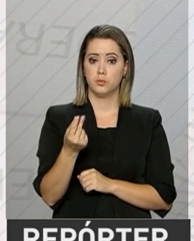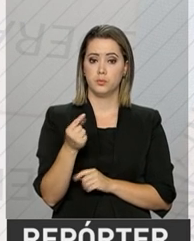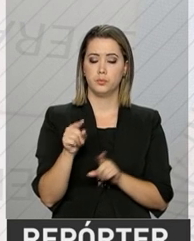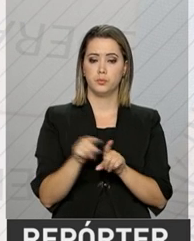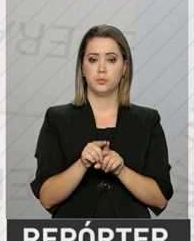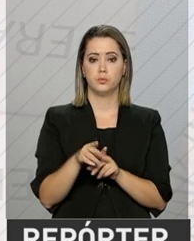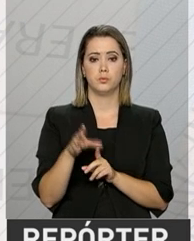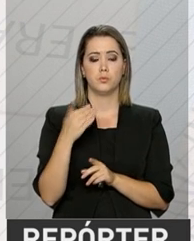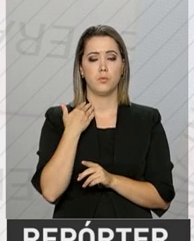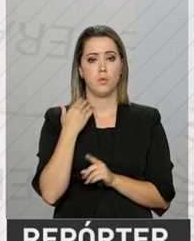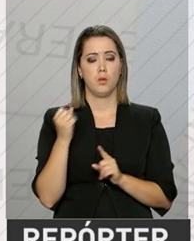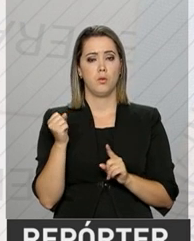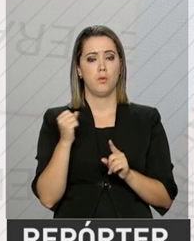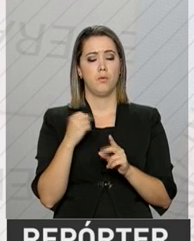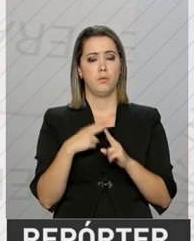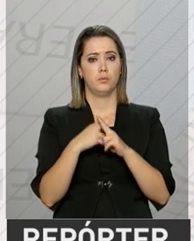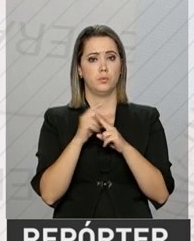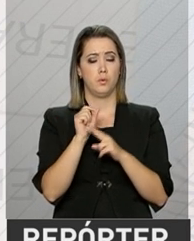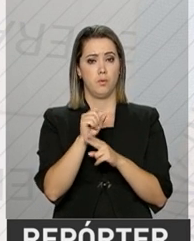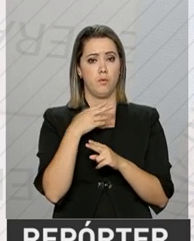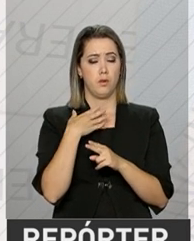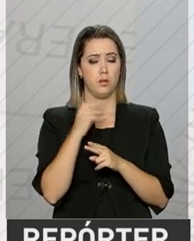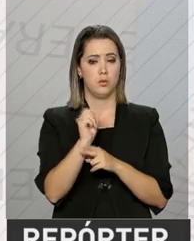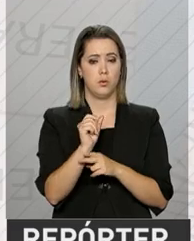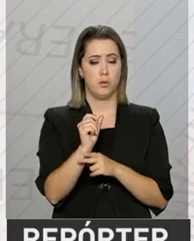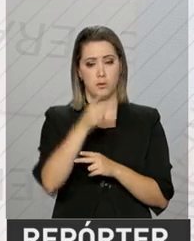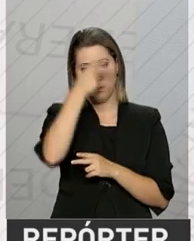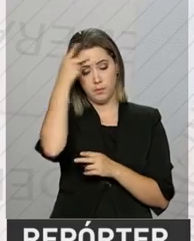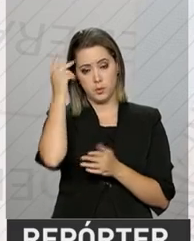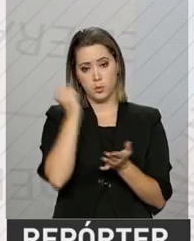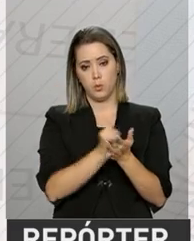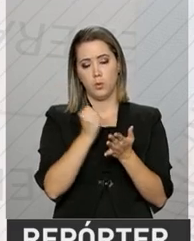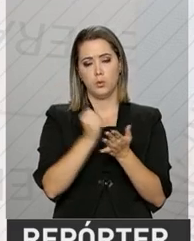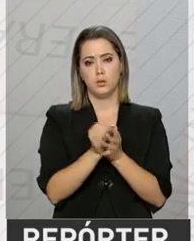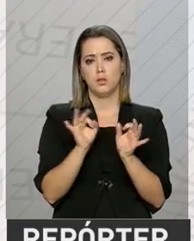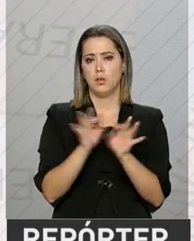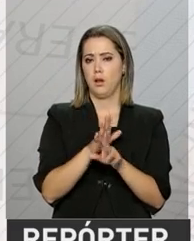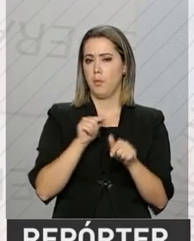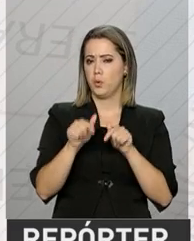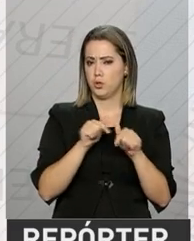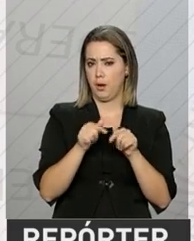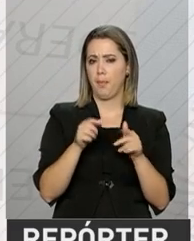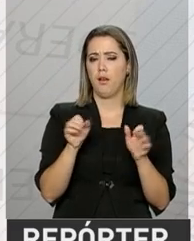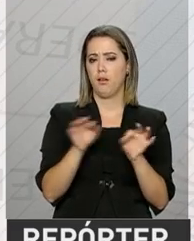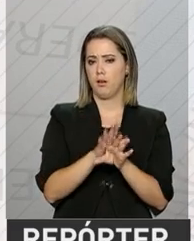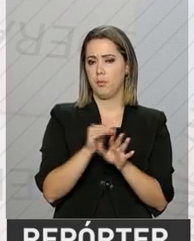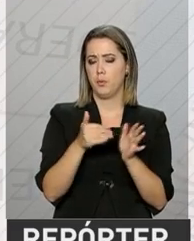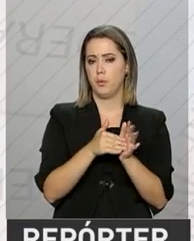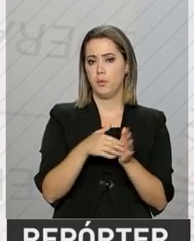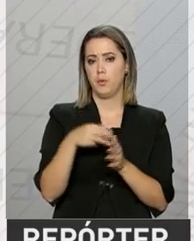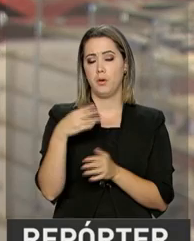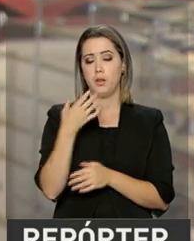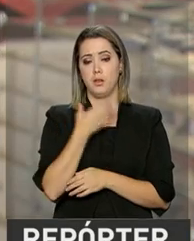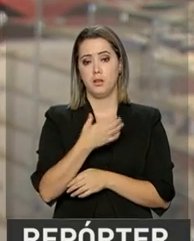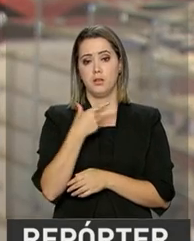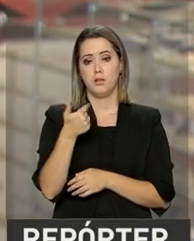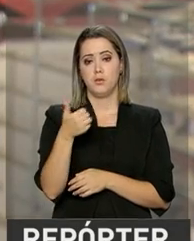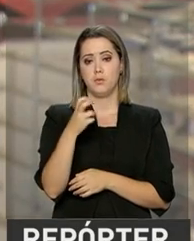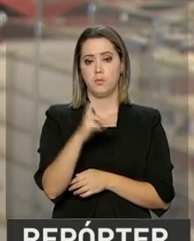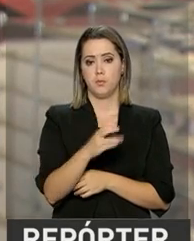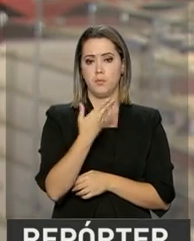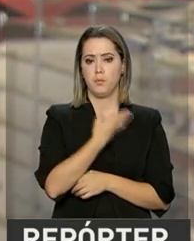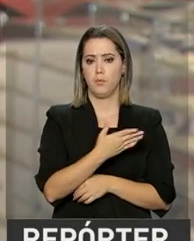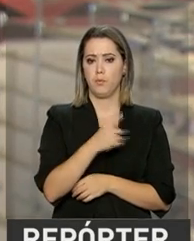contas inativas quem teve o contrato de trabalho encerrado até dezembro de 2015